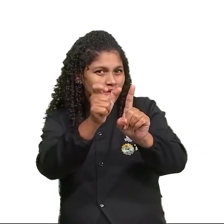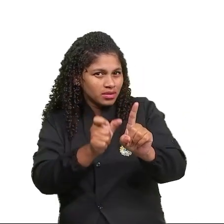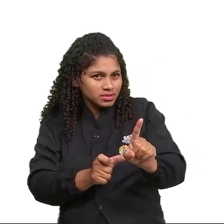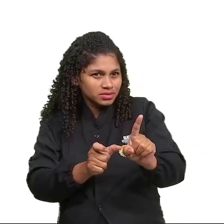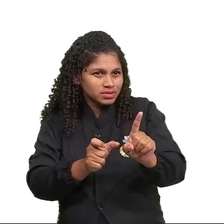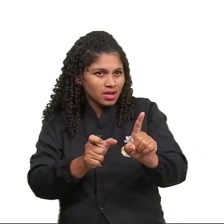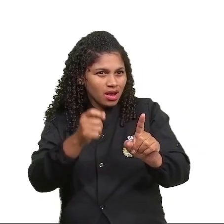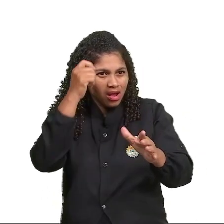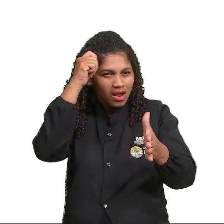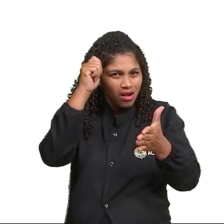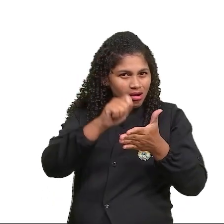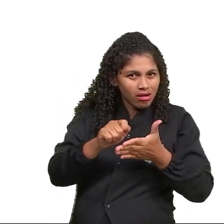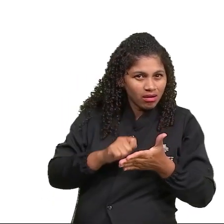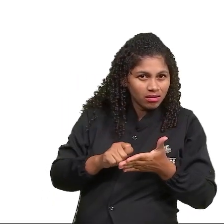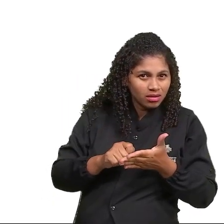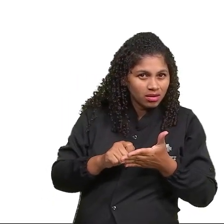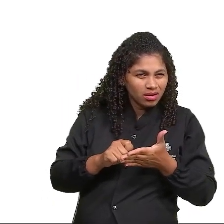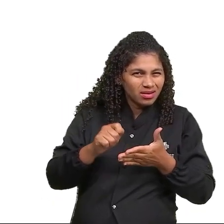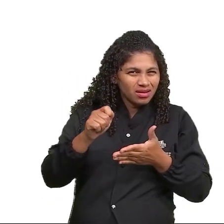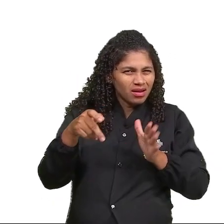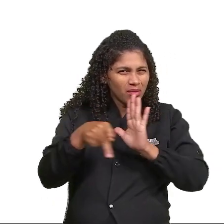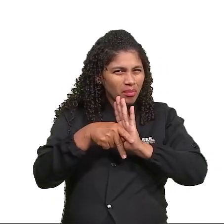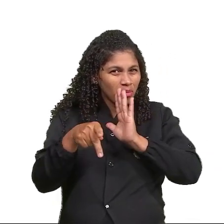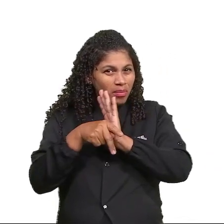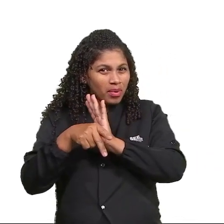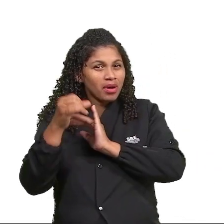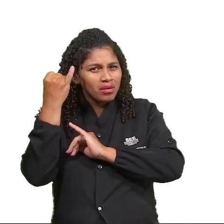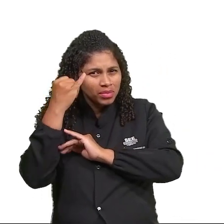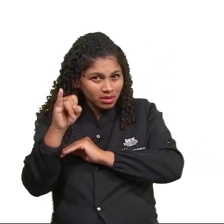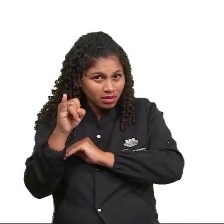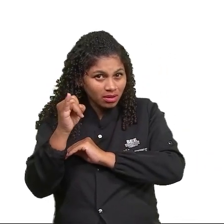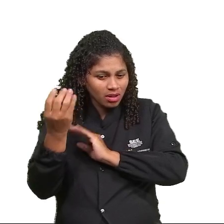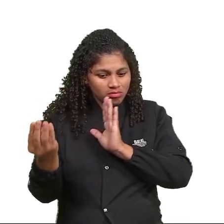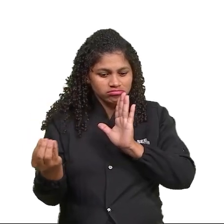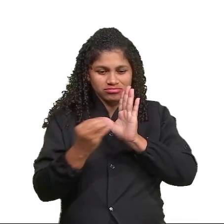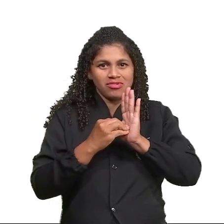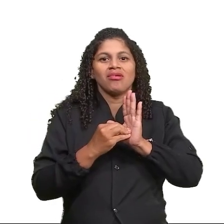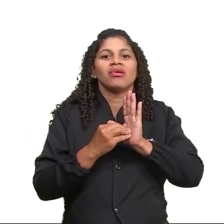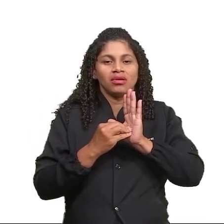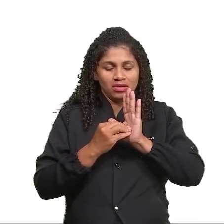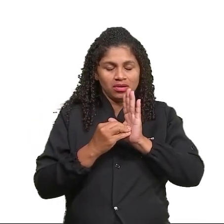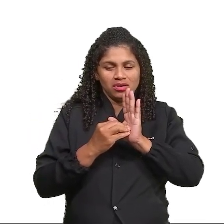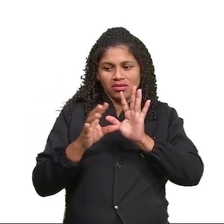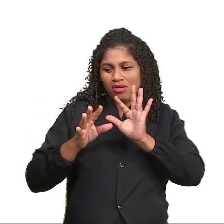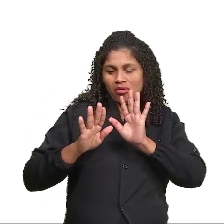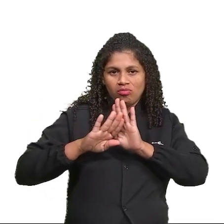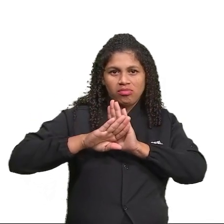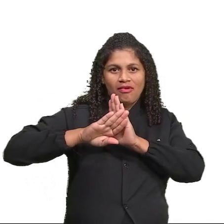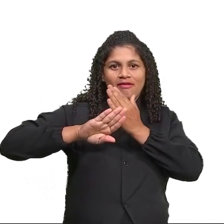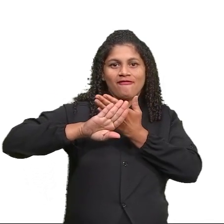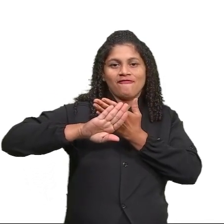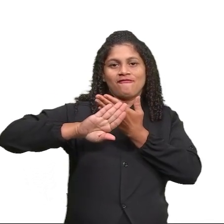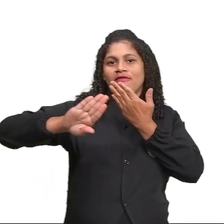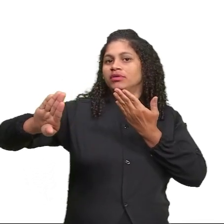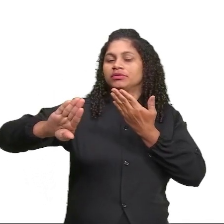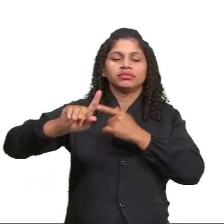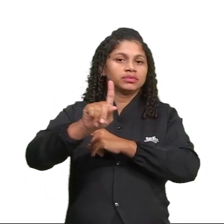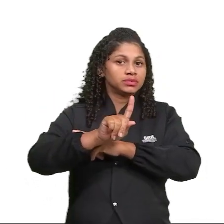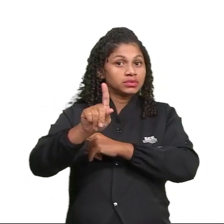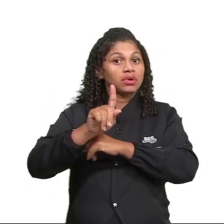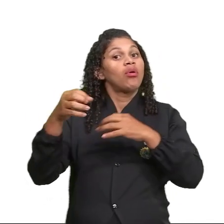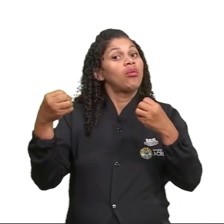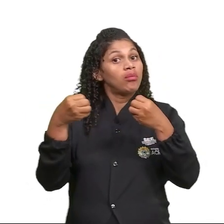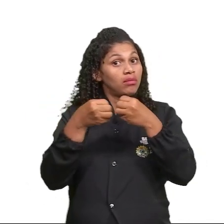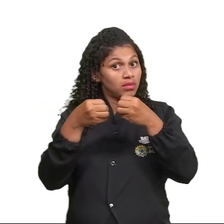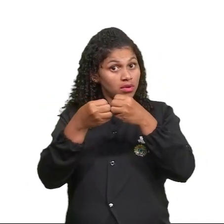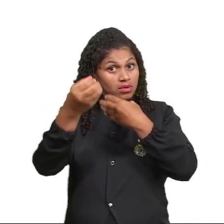aí a própria identidade, a sua própria ideia a todo momento. Então ele não é distante, ele é extremamente próximo, ele é colocado dentro